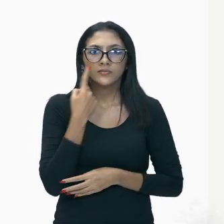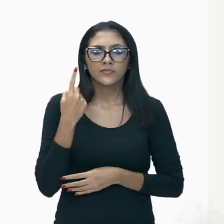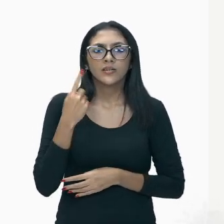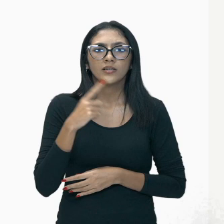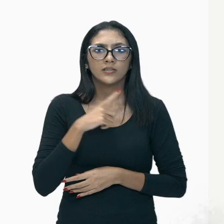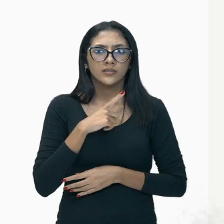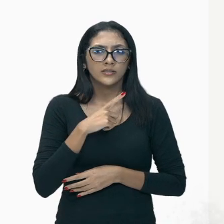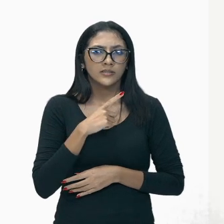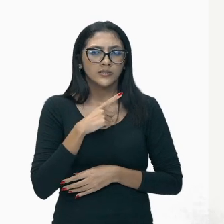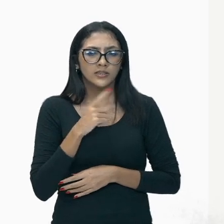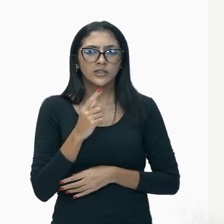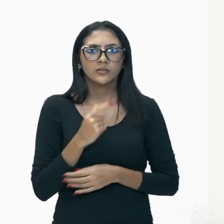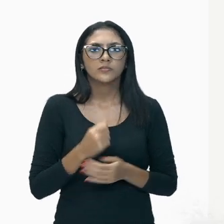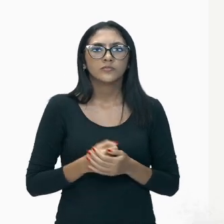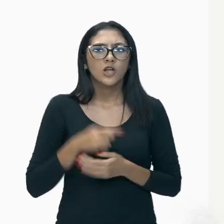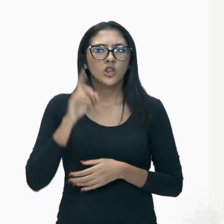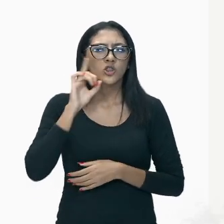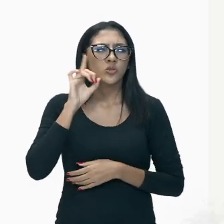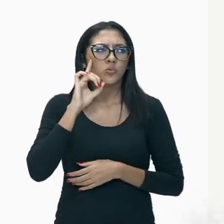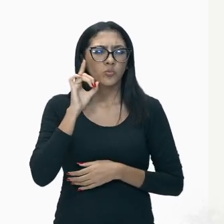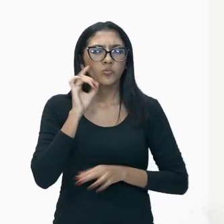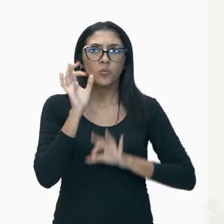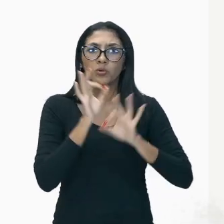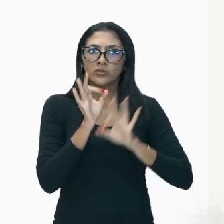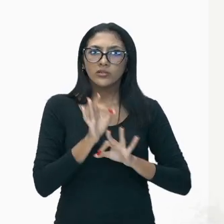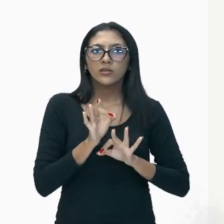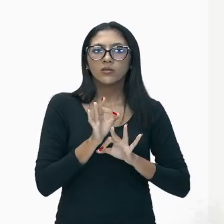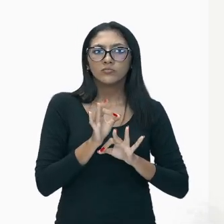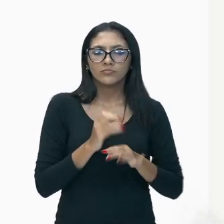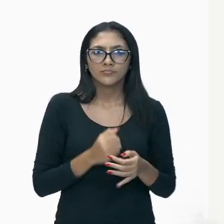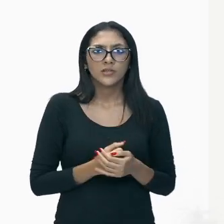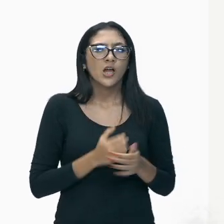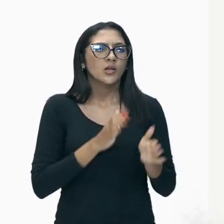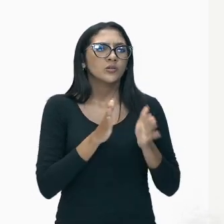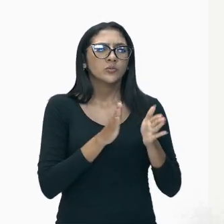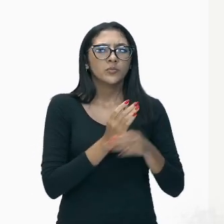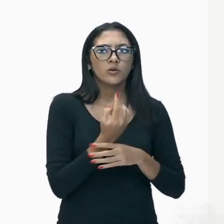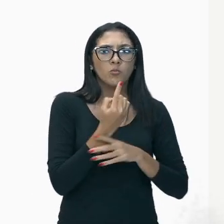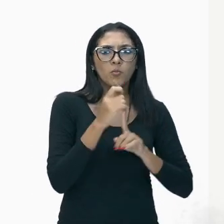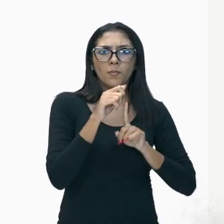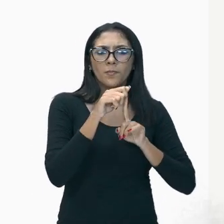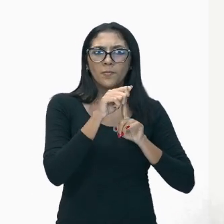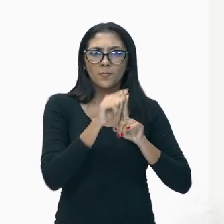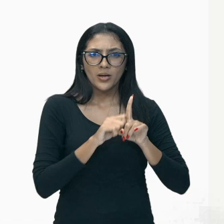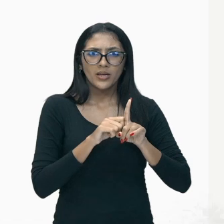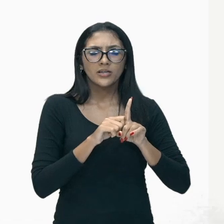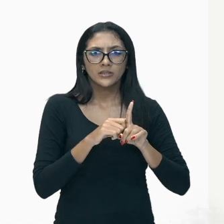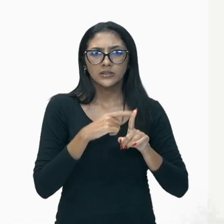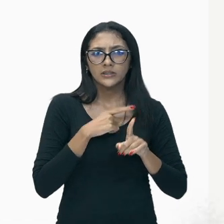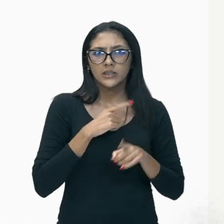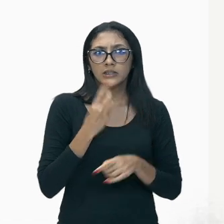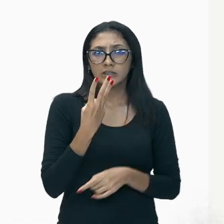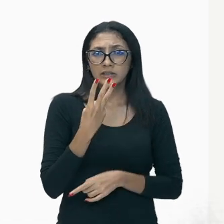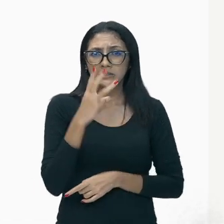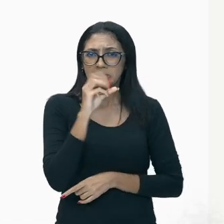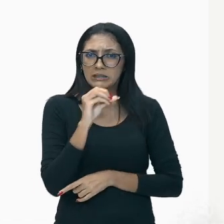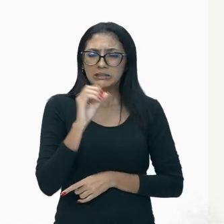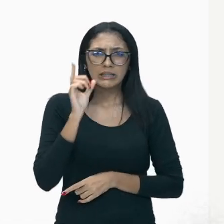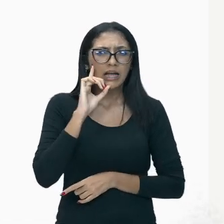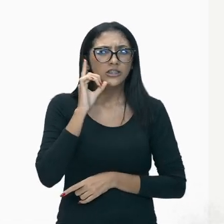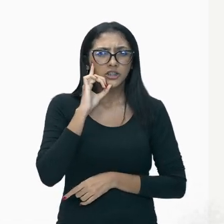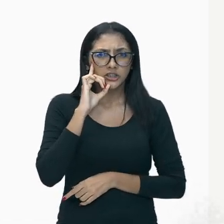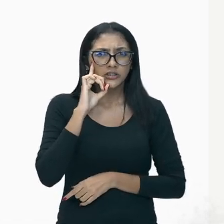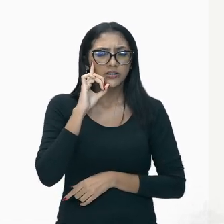aí por dias. Em um mês, eu tenho 30 dias. Aí você pode estar